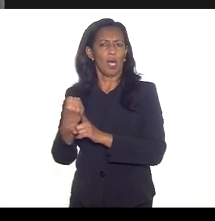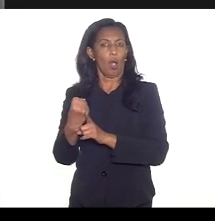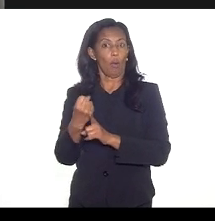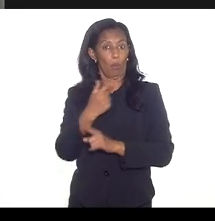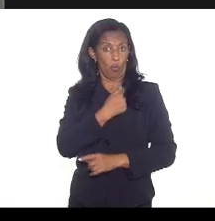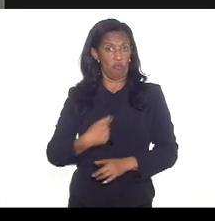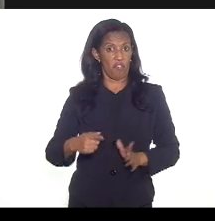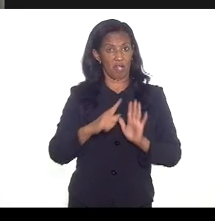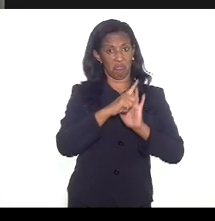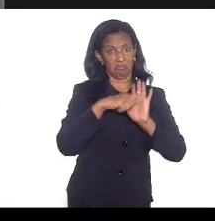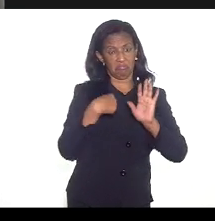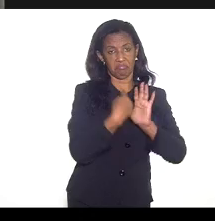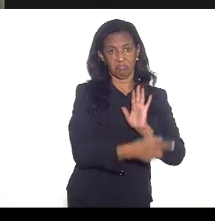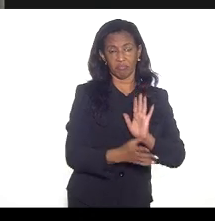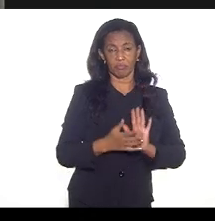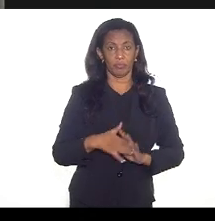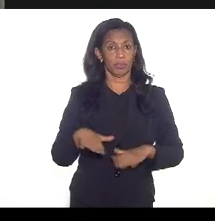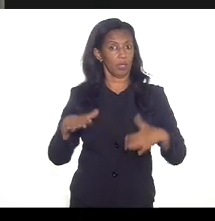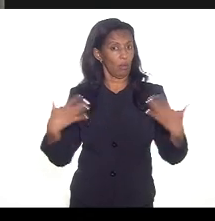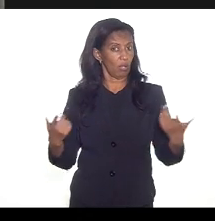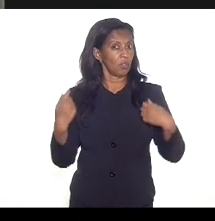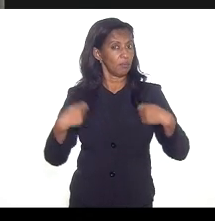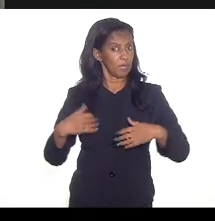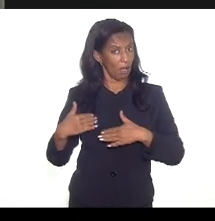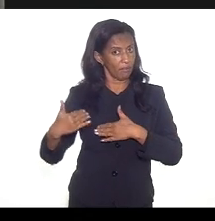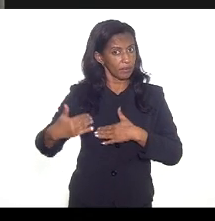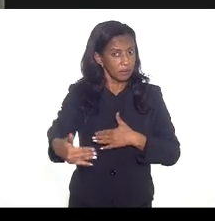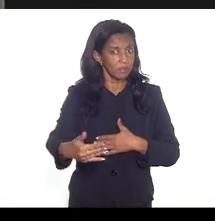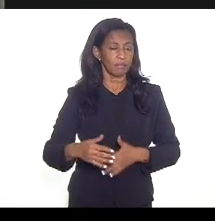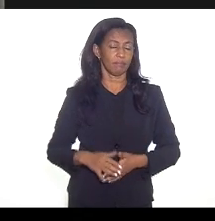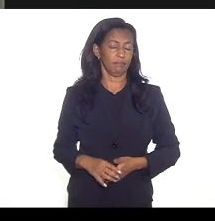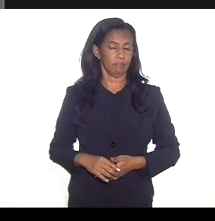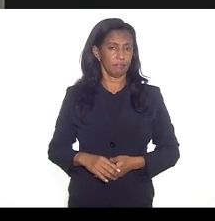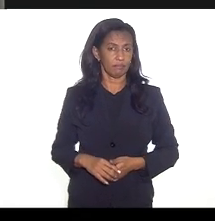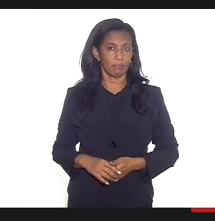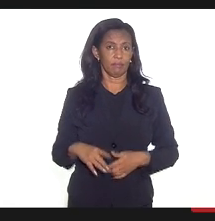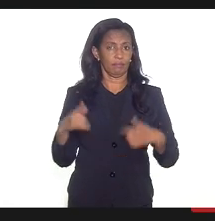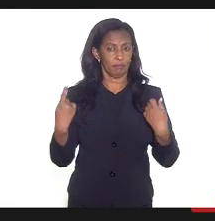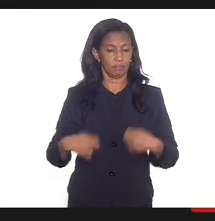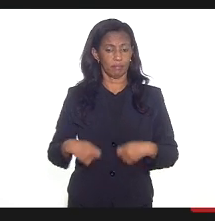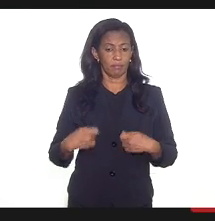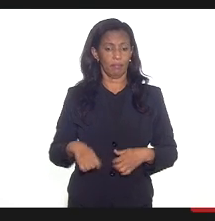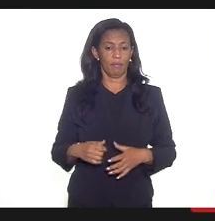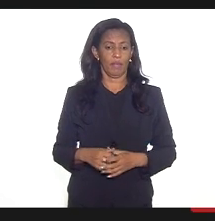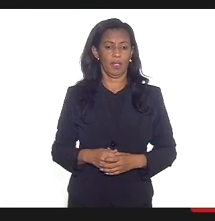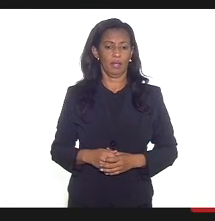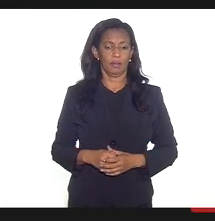governador. Então, a gente precisa avançar, né? A gente precisa